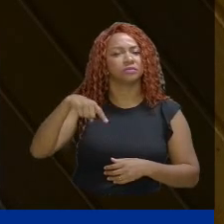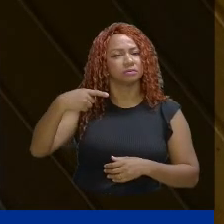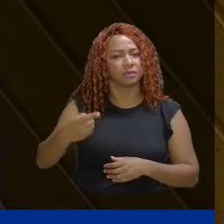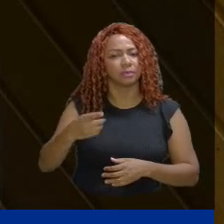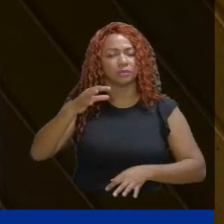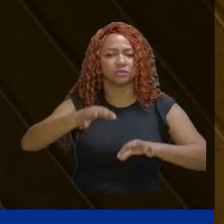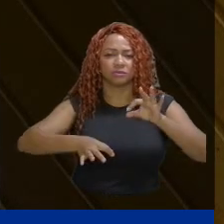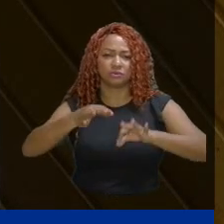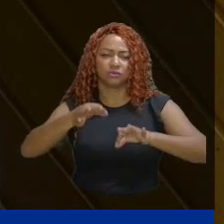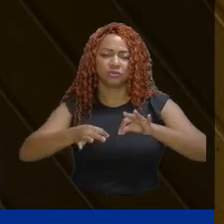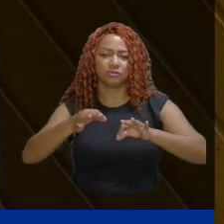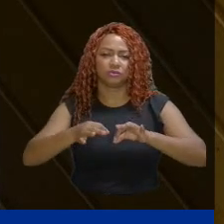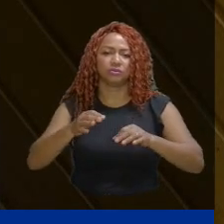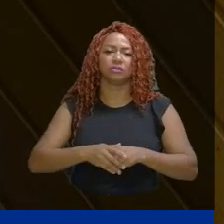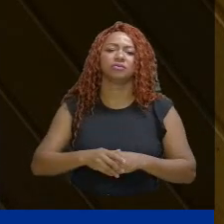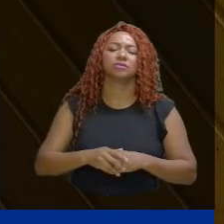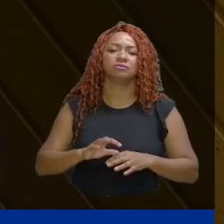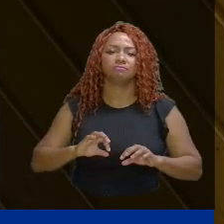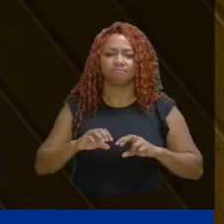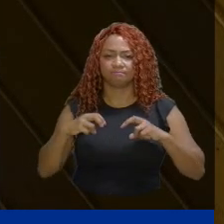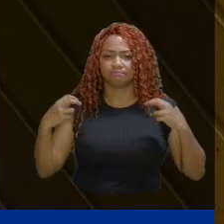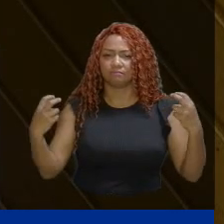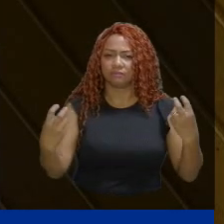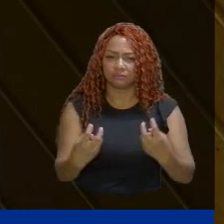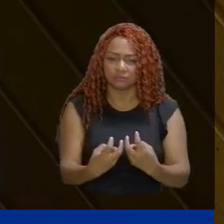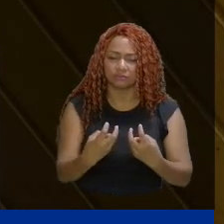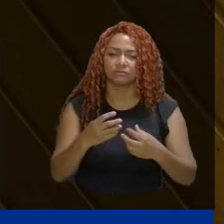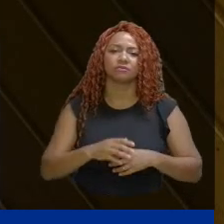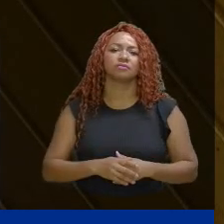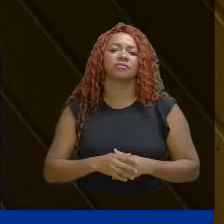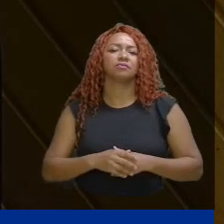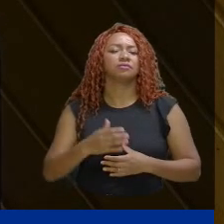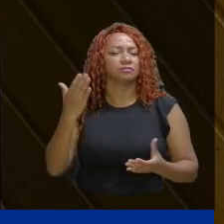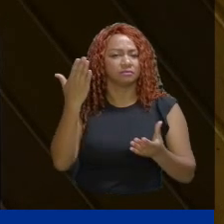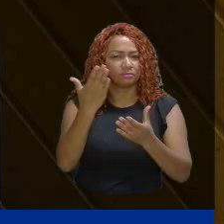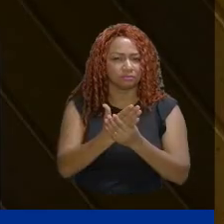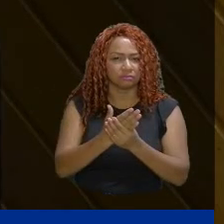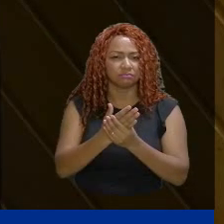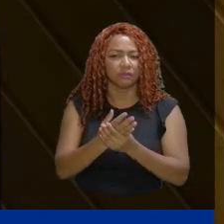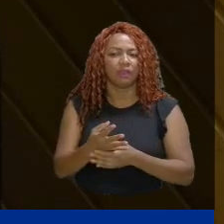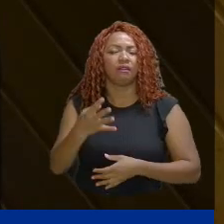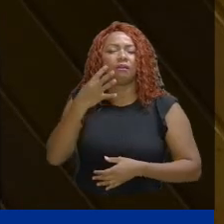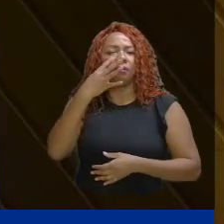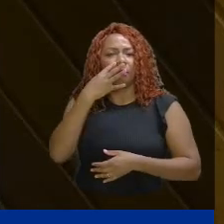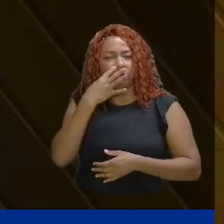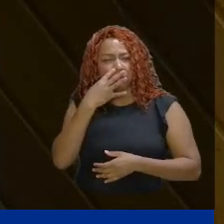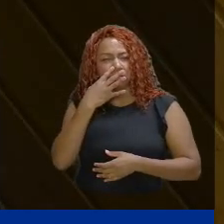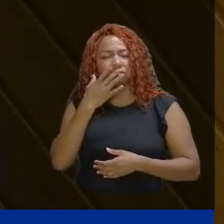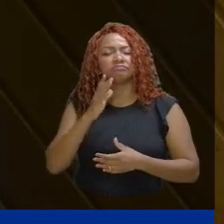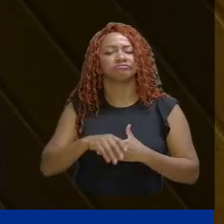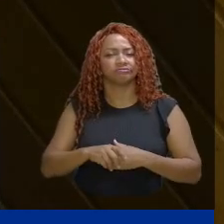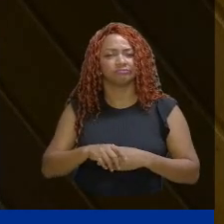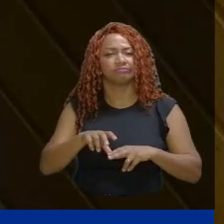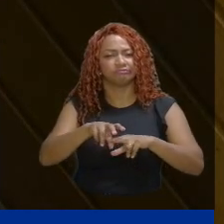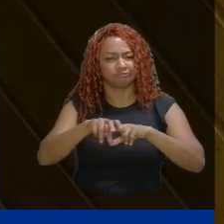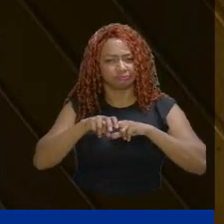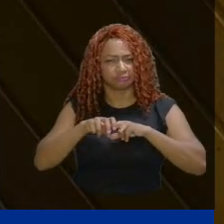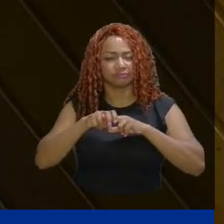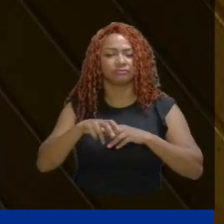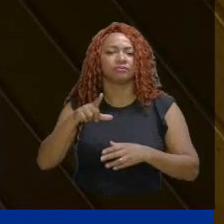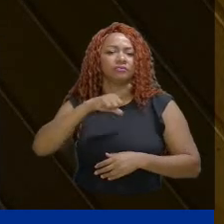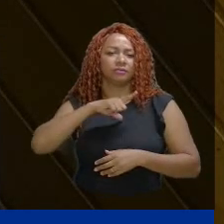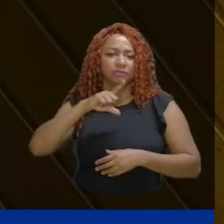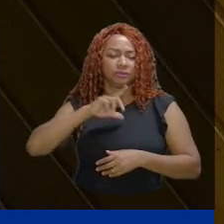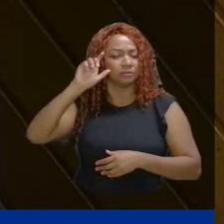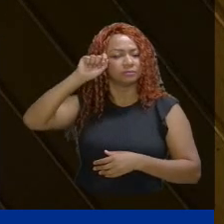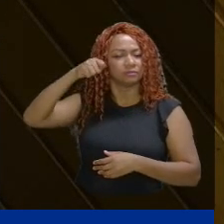usa óculos de armação escura, nariz afilado e traje taga preta. Causou-me perplexidade o fato de que, apesar da existência de